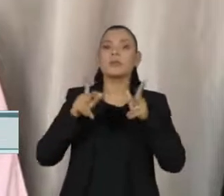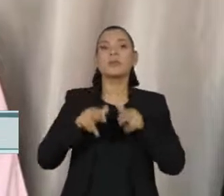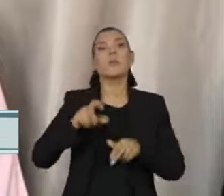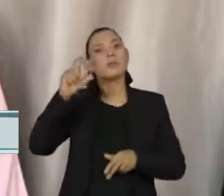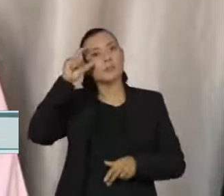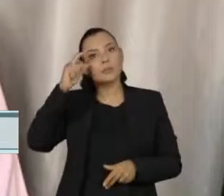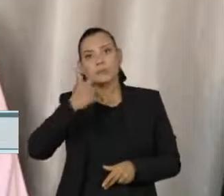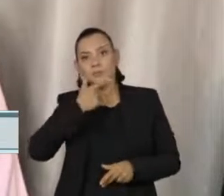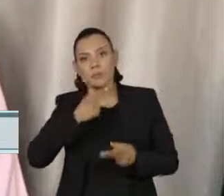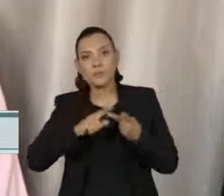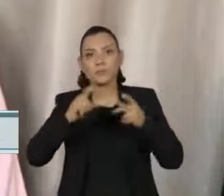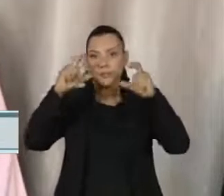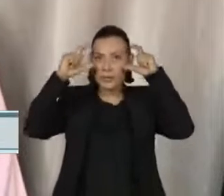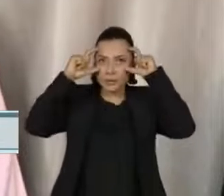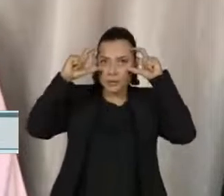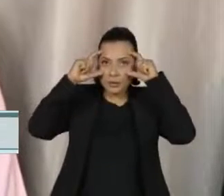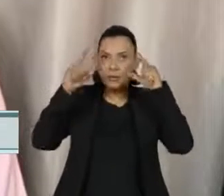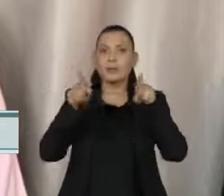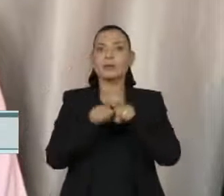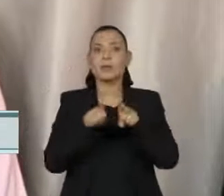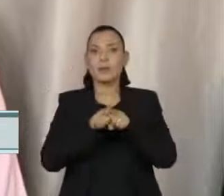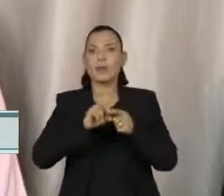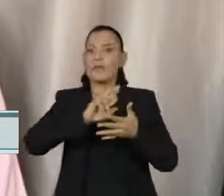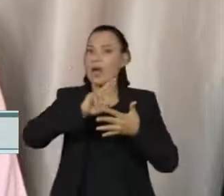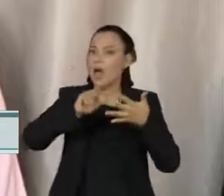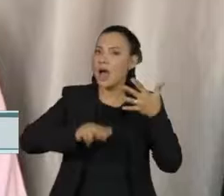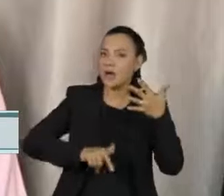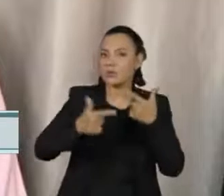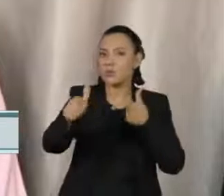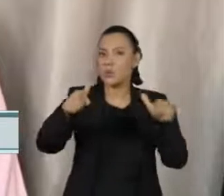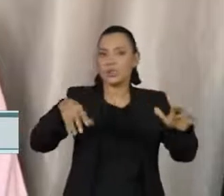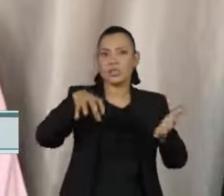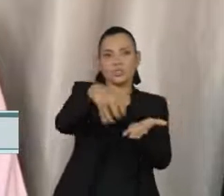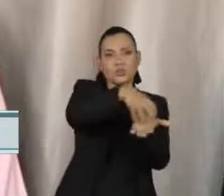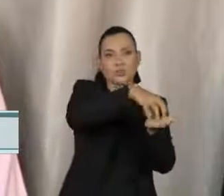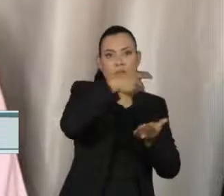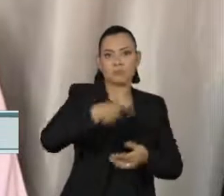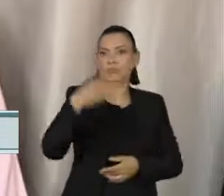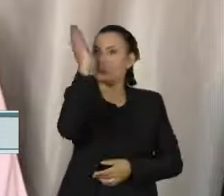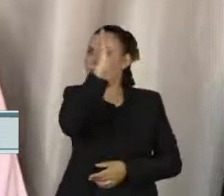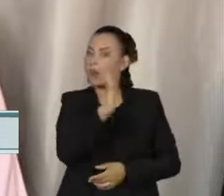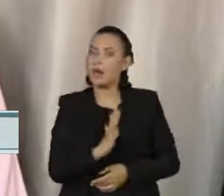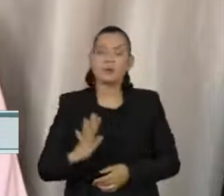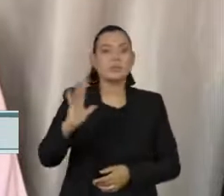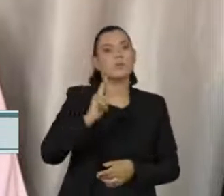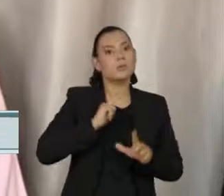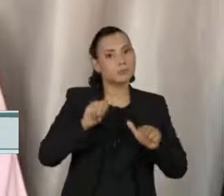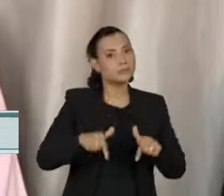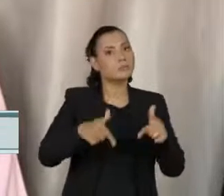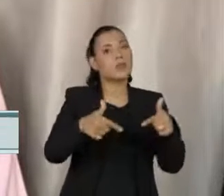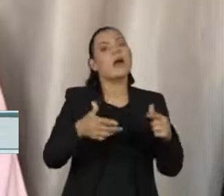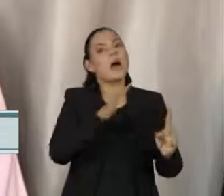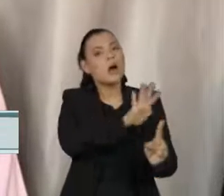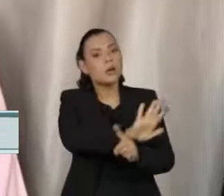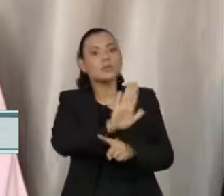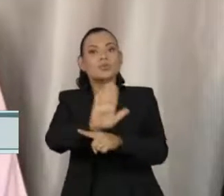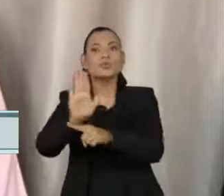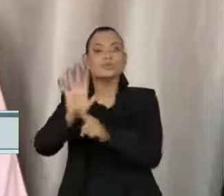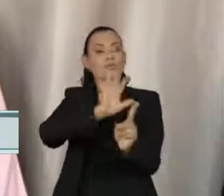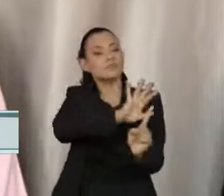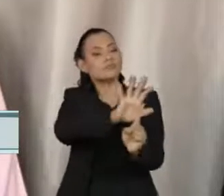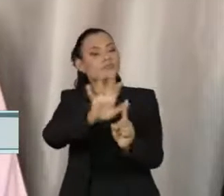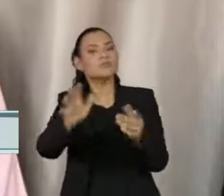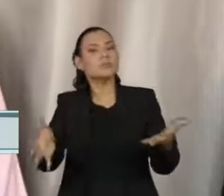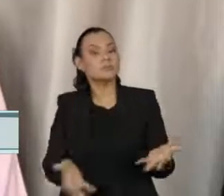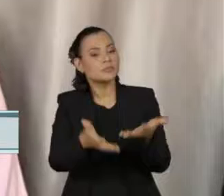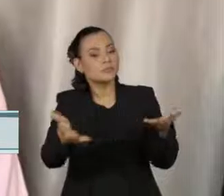Laramara, a qual represento, como tantas outras no Brasil, que fazem toda a diferença nesse processo de habilitação,